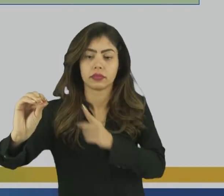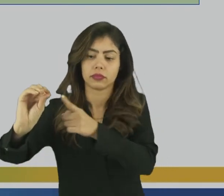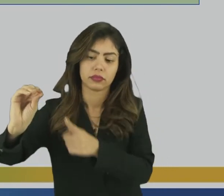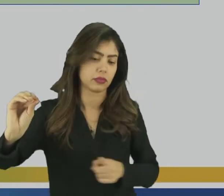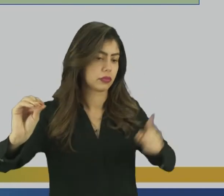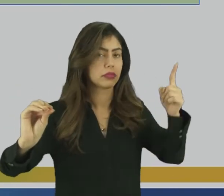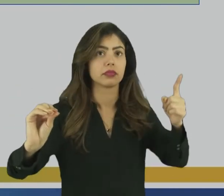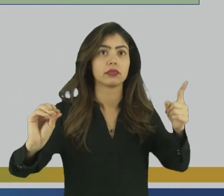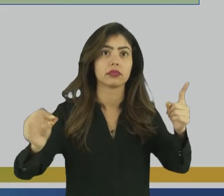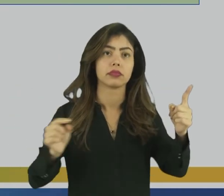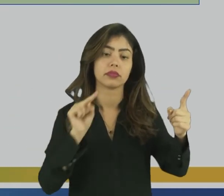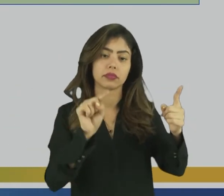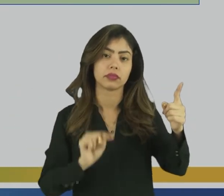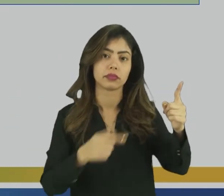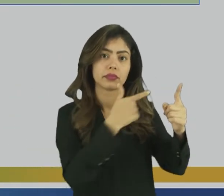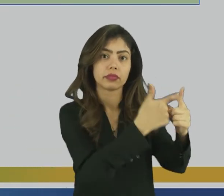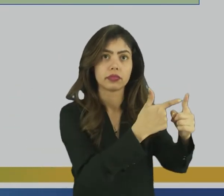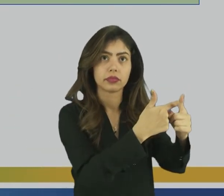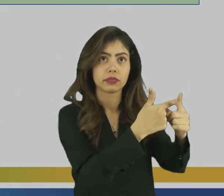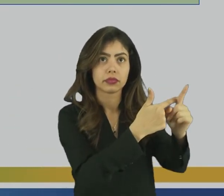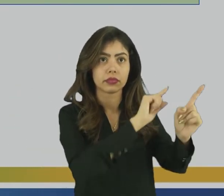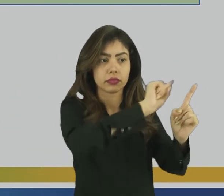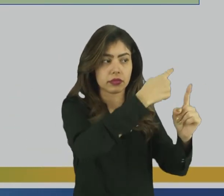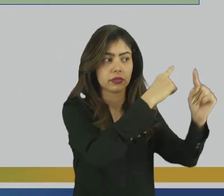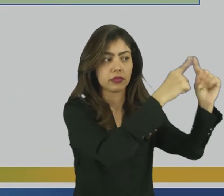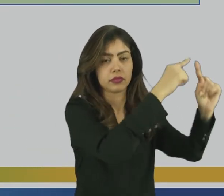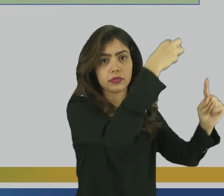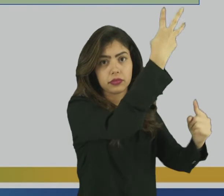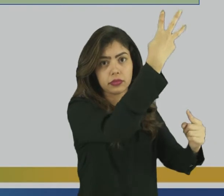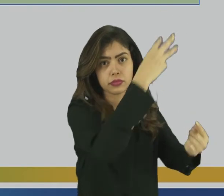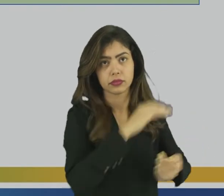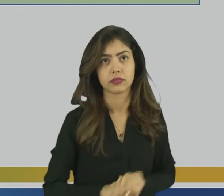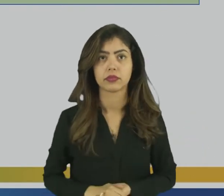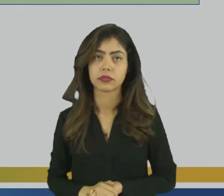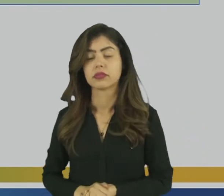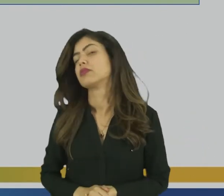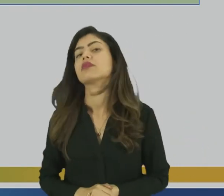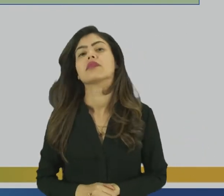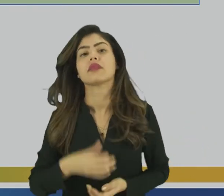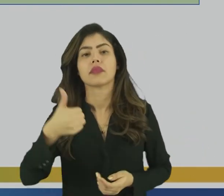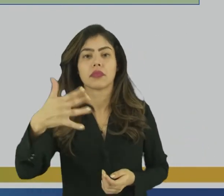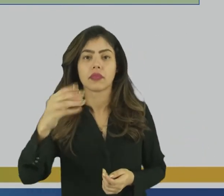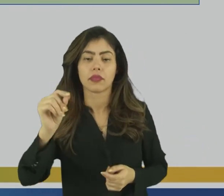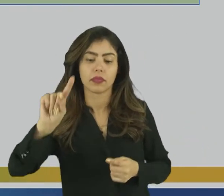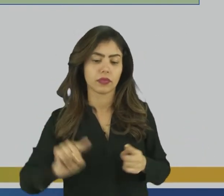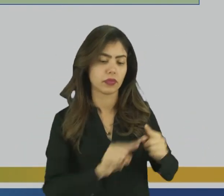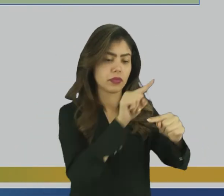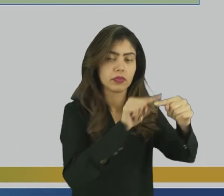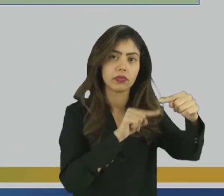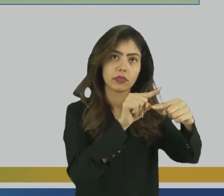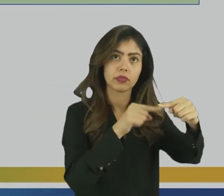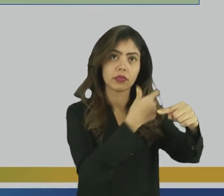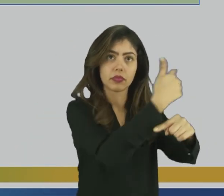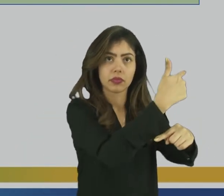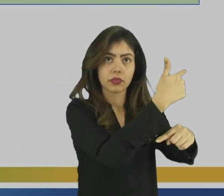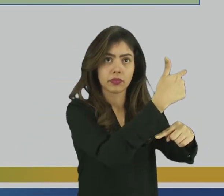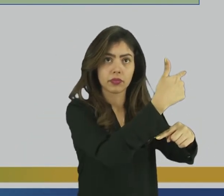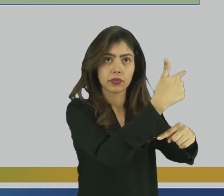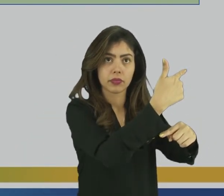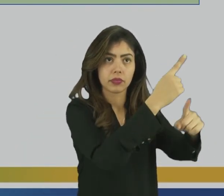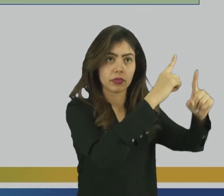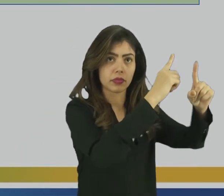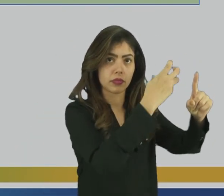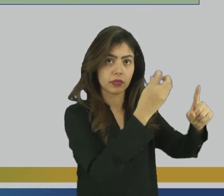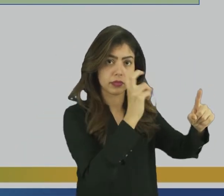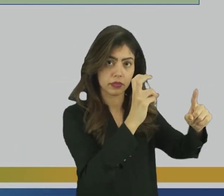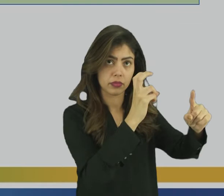aquela dancinha, ó, divide para depois multiplicar. Então, vamos lá, acompanhe comigo aí, ó. 10 dividido para 2 vai